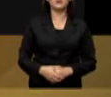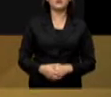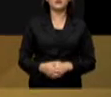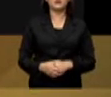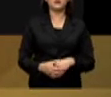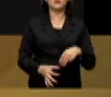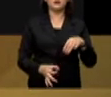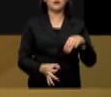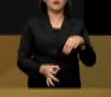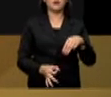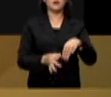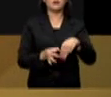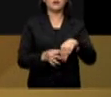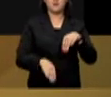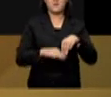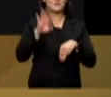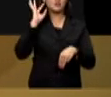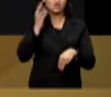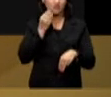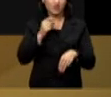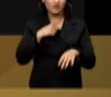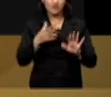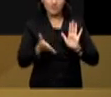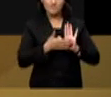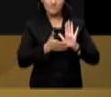e a antecedida de uma